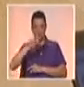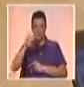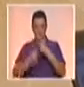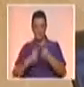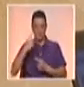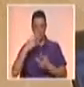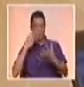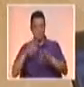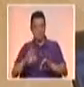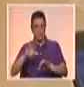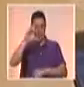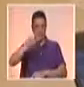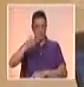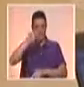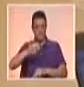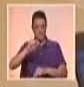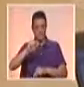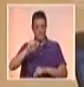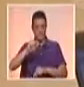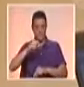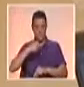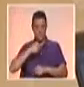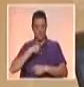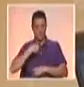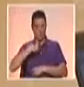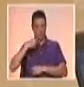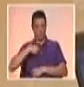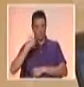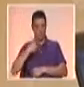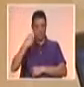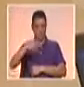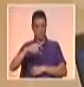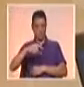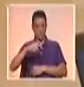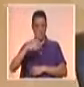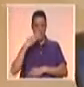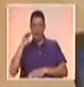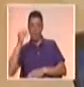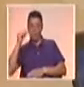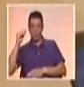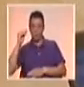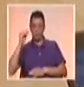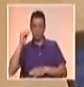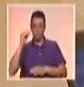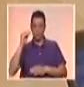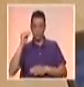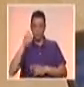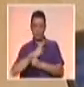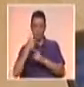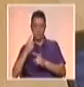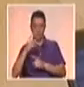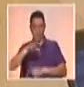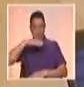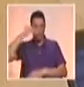Pronto, e normalmente eu recebo, eu tenho, enfim, tenho neste momento alunos no ensino